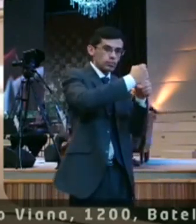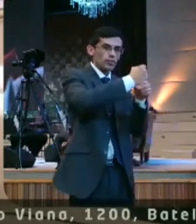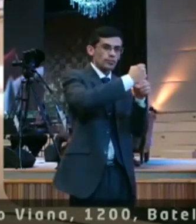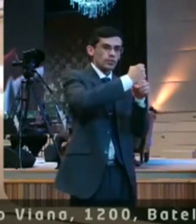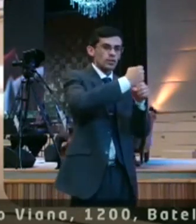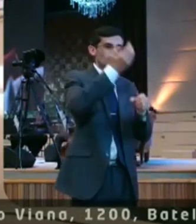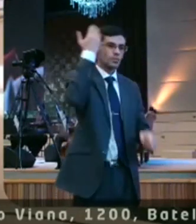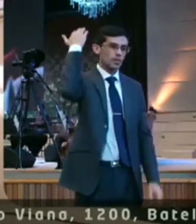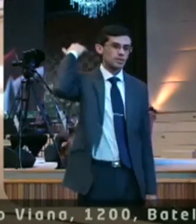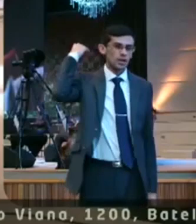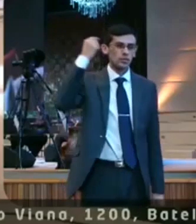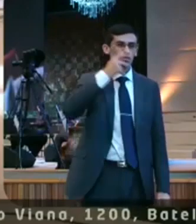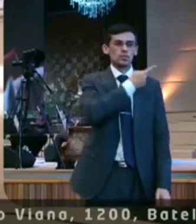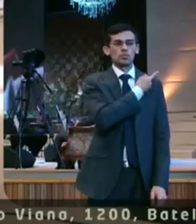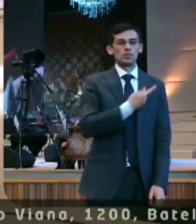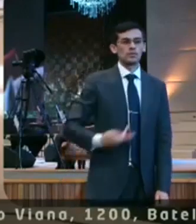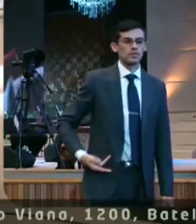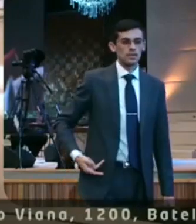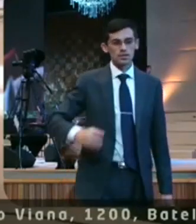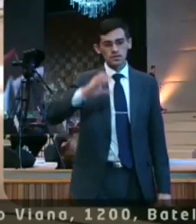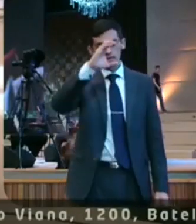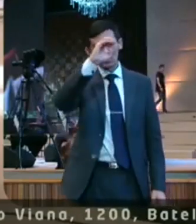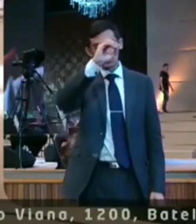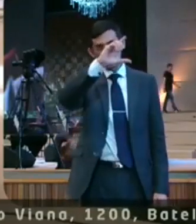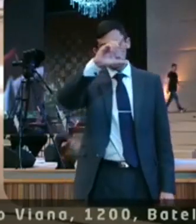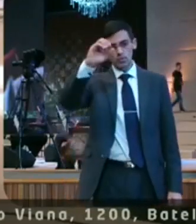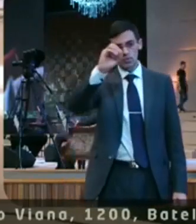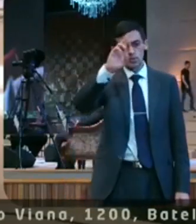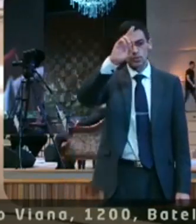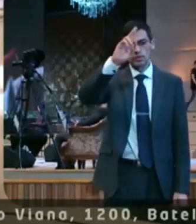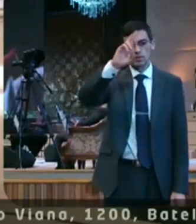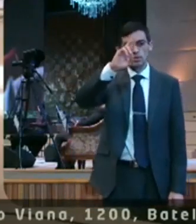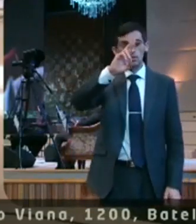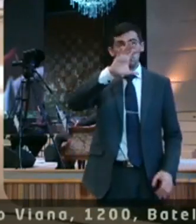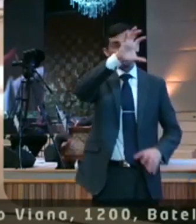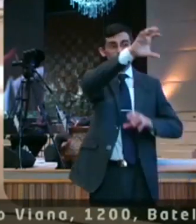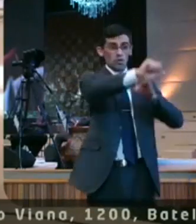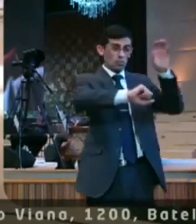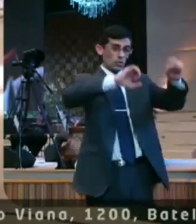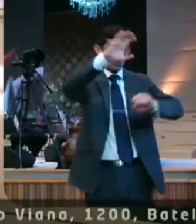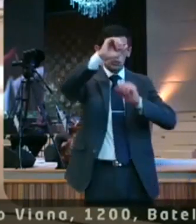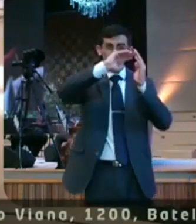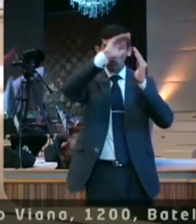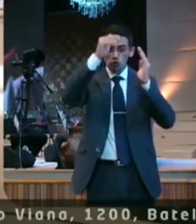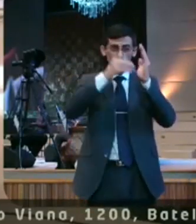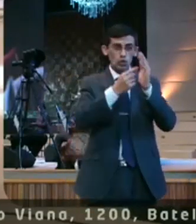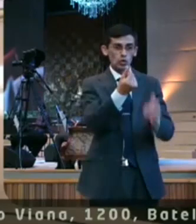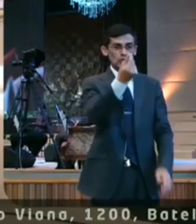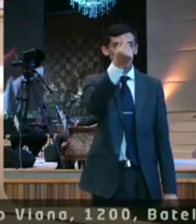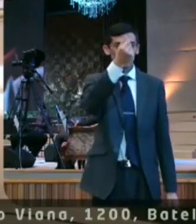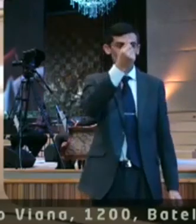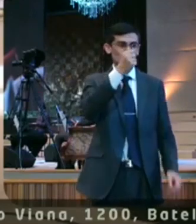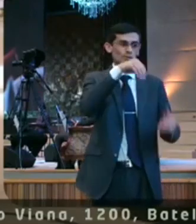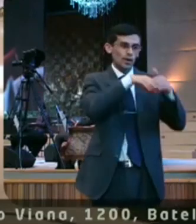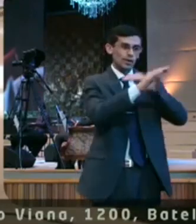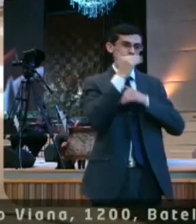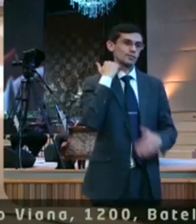plano Collor. Você lembra do plano Collor? Tiraram todo o dinheiro que a gente tinha.